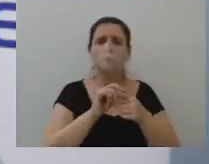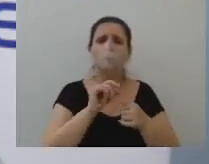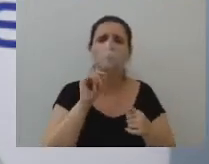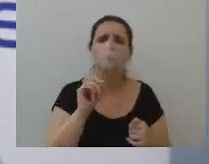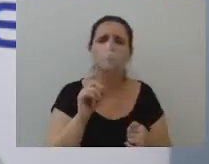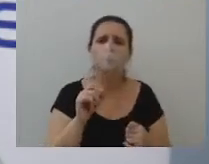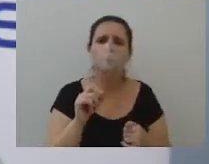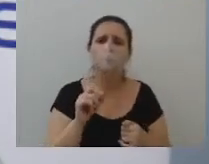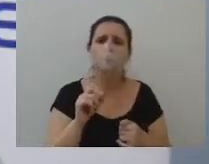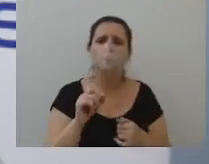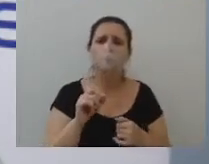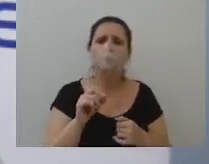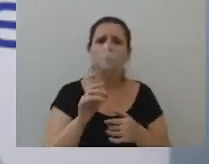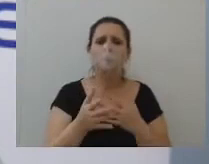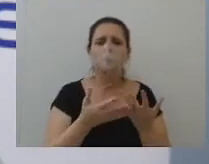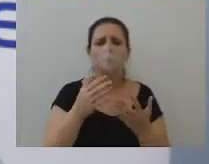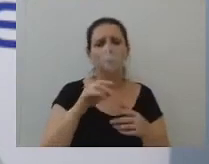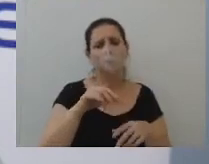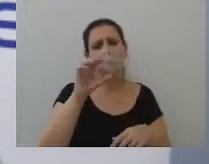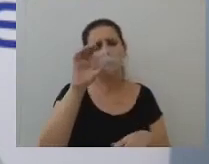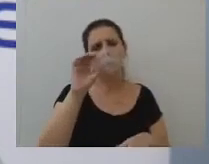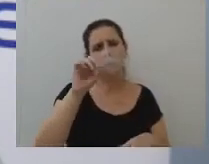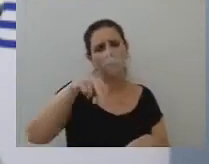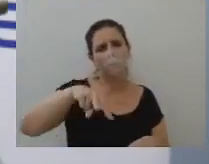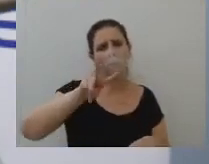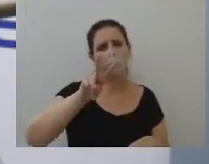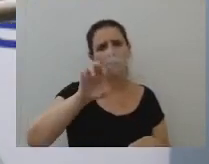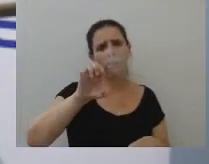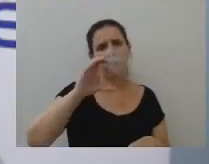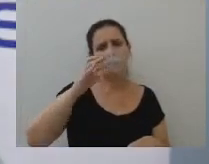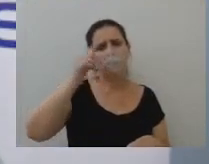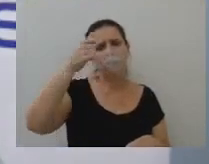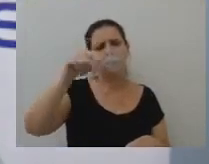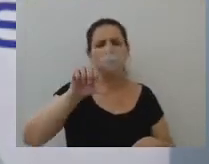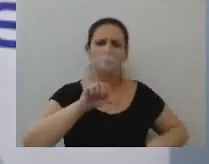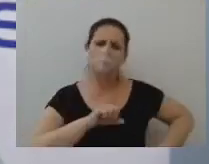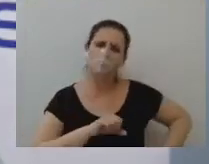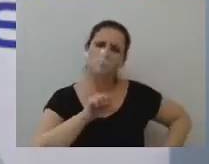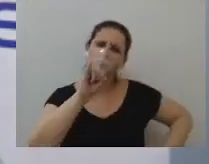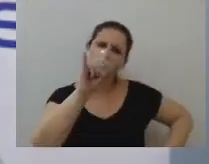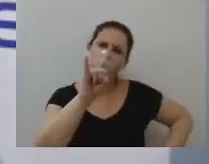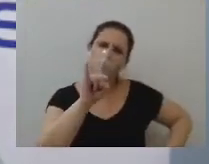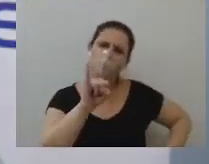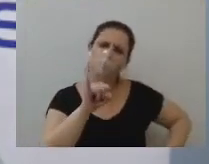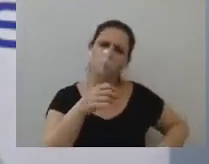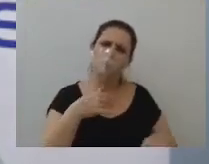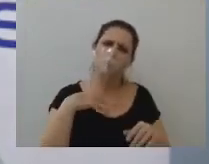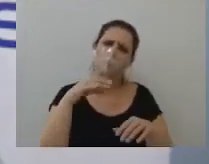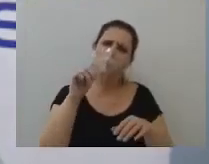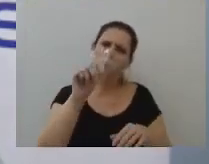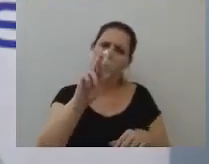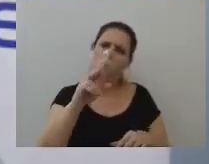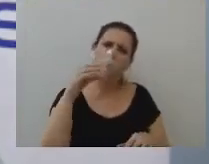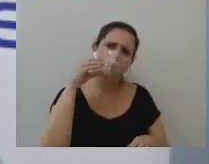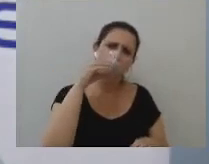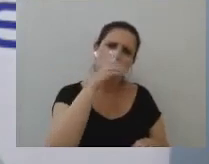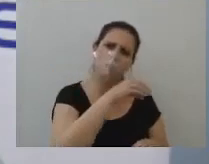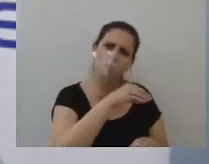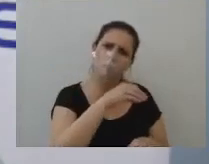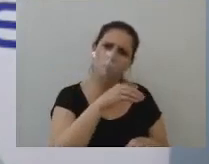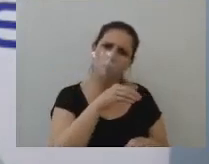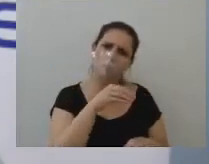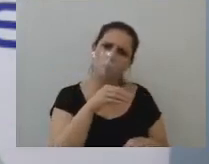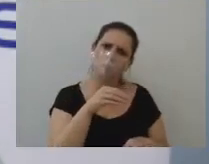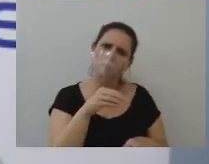fluxo pelas correntes de convecção. E se eu aquecer o ar nessa região?